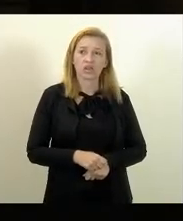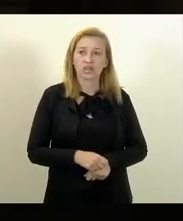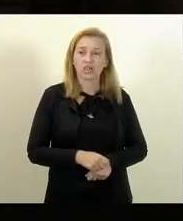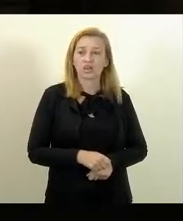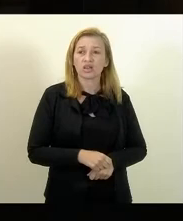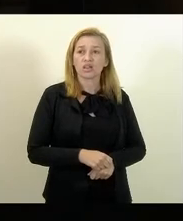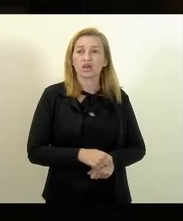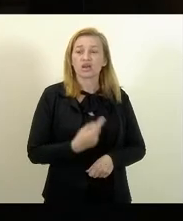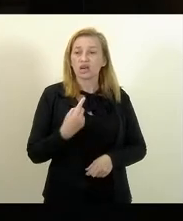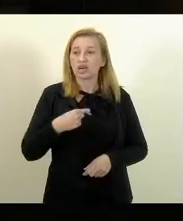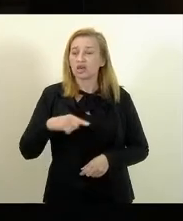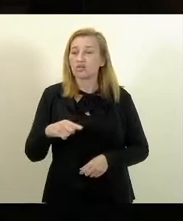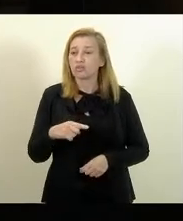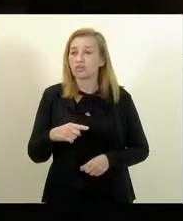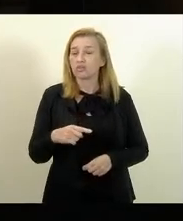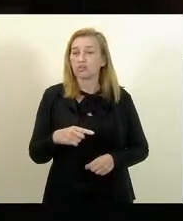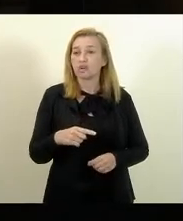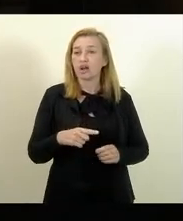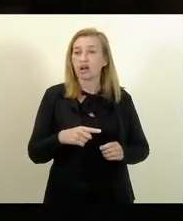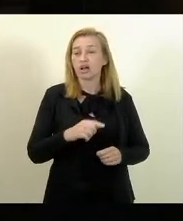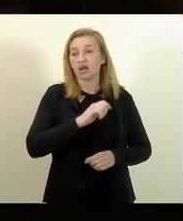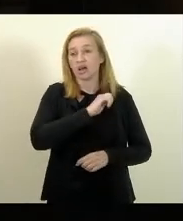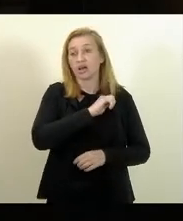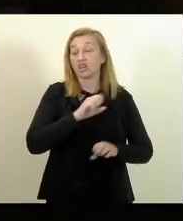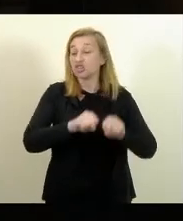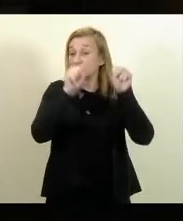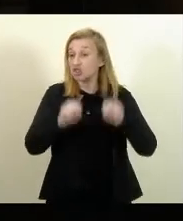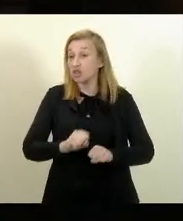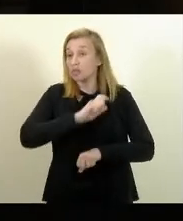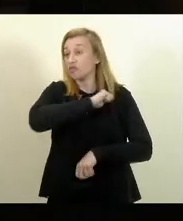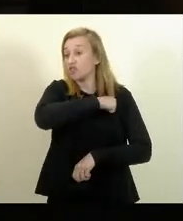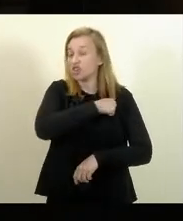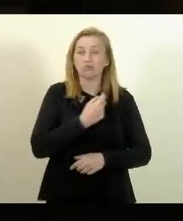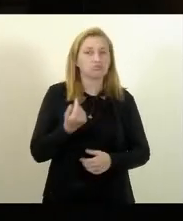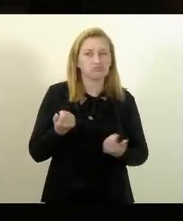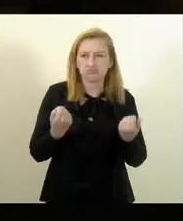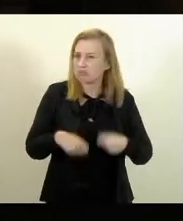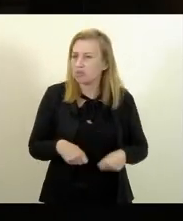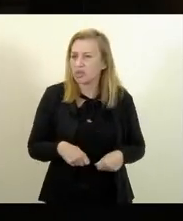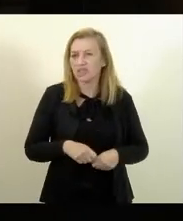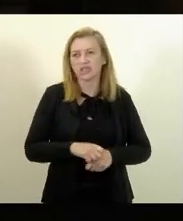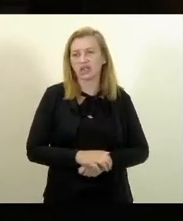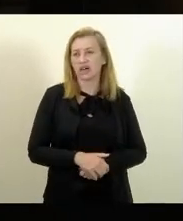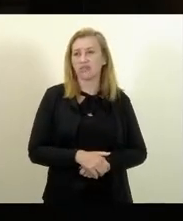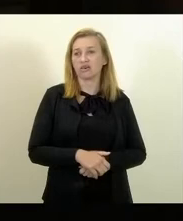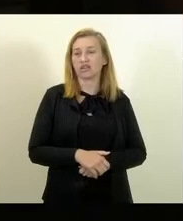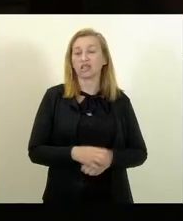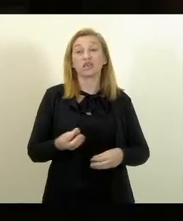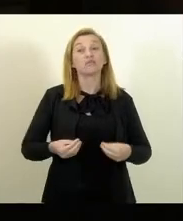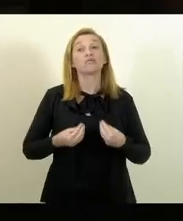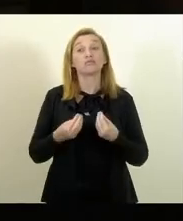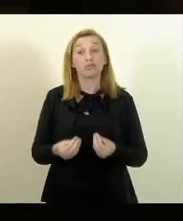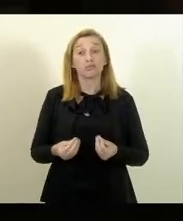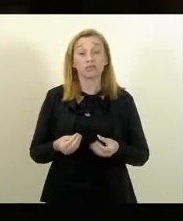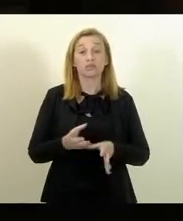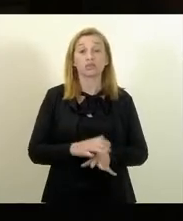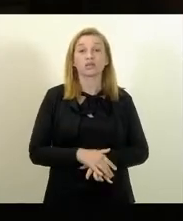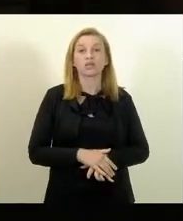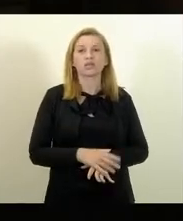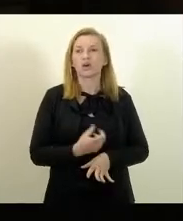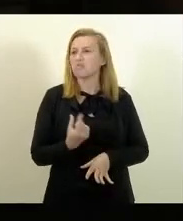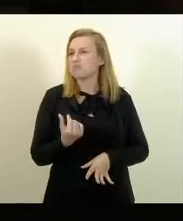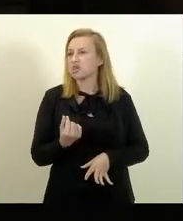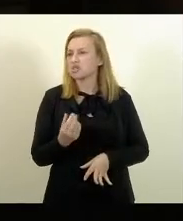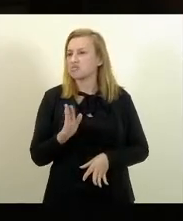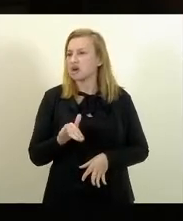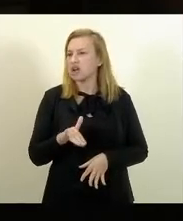regime de fiscalização fiscal. Não precisava de forma alguma a gente estar entregando a preço de